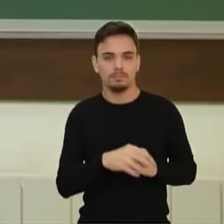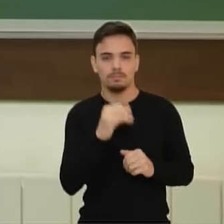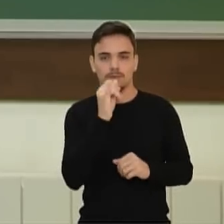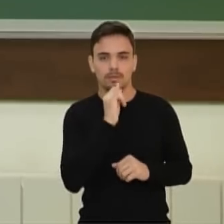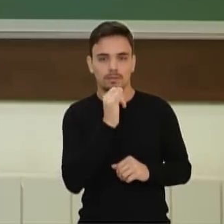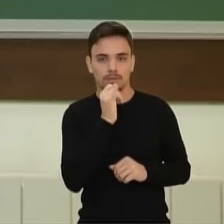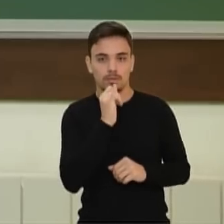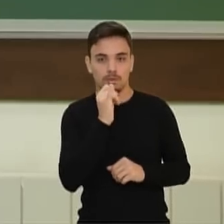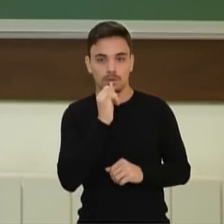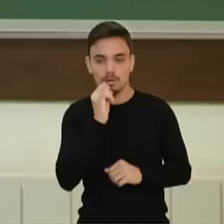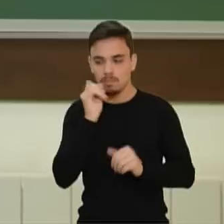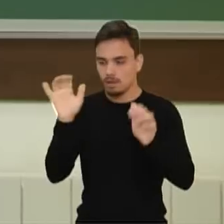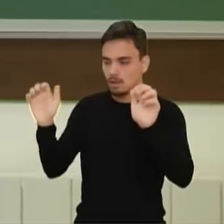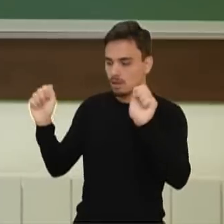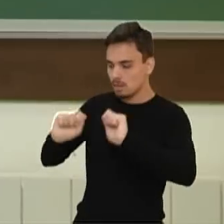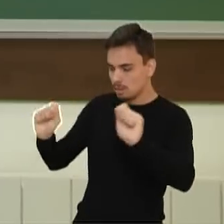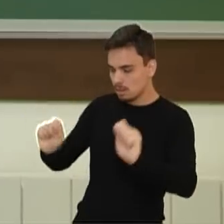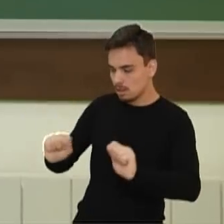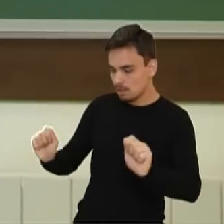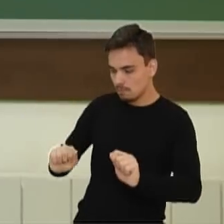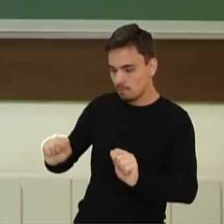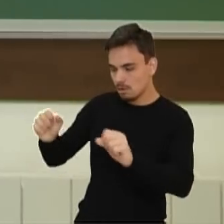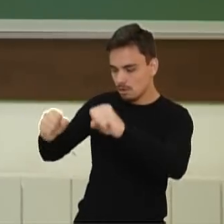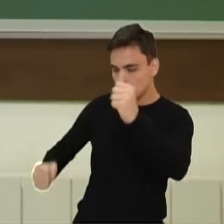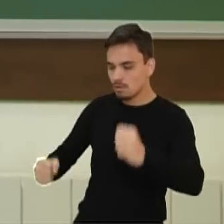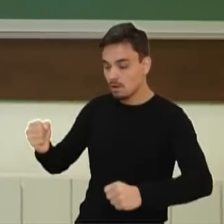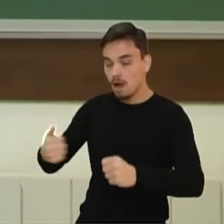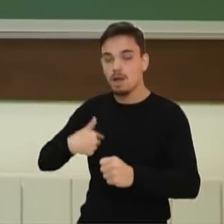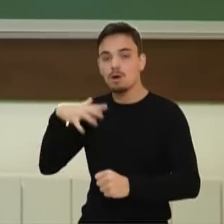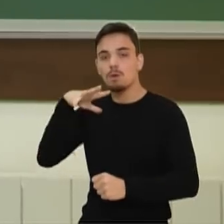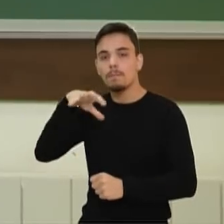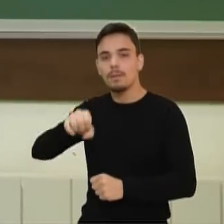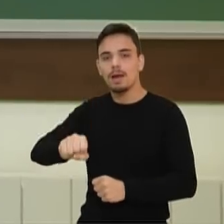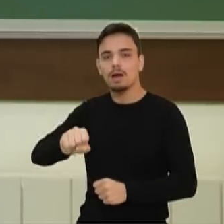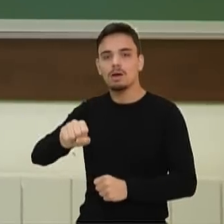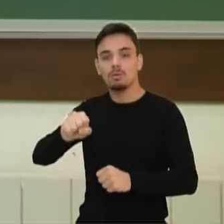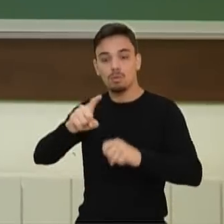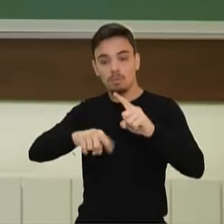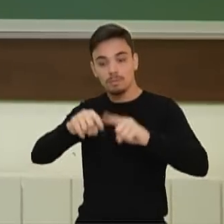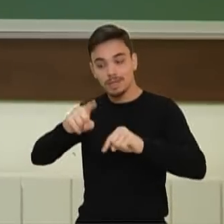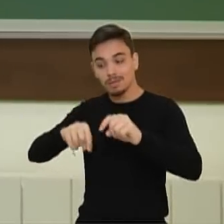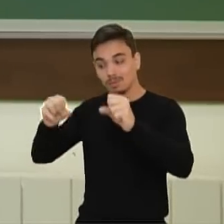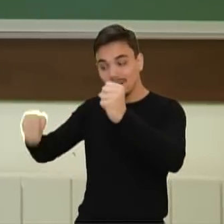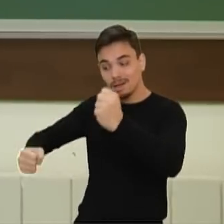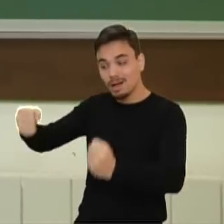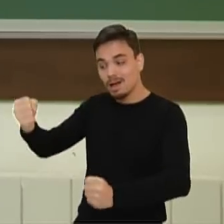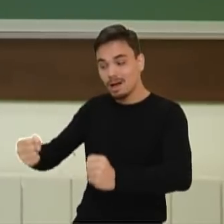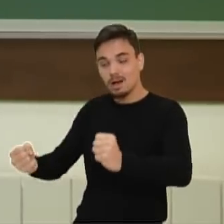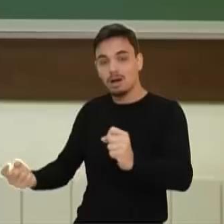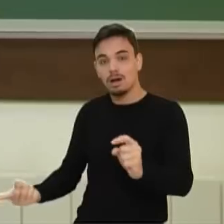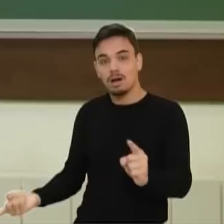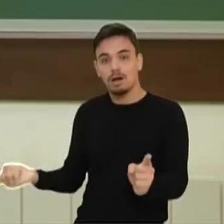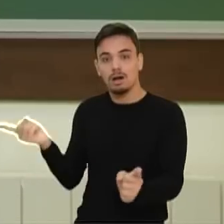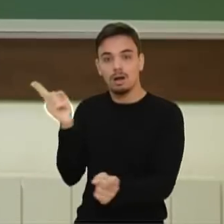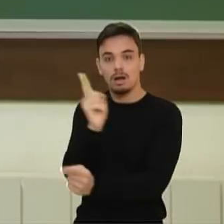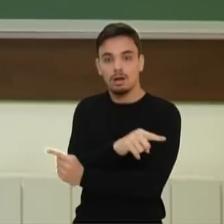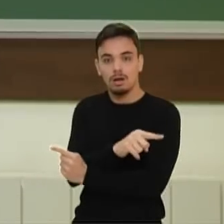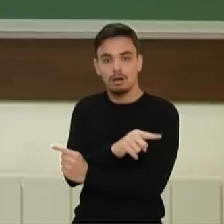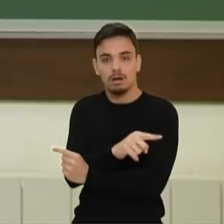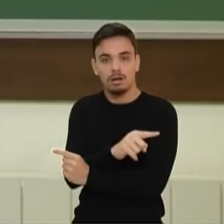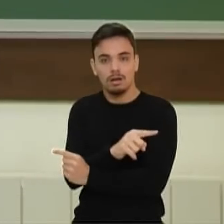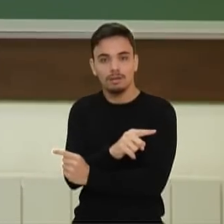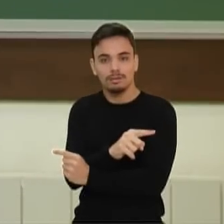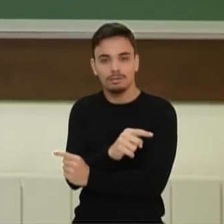homem lavou o carro. Eu pego o carro lá, que é o meu objeto, e faço, ele vai então para frente no lugar lá do